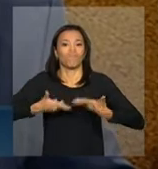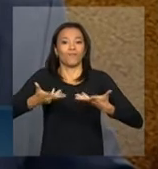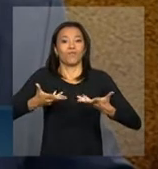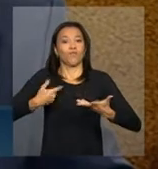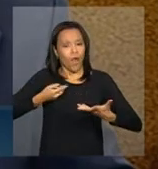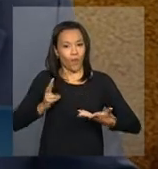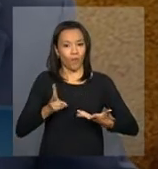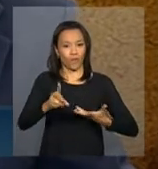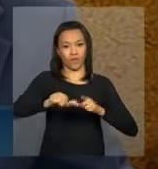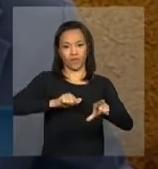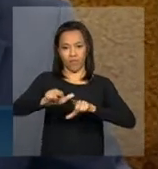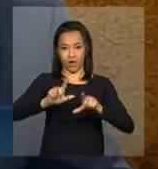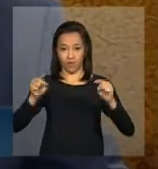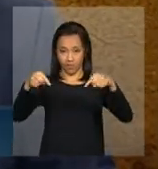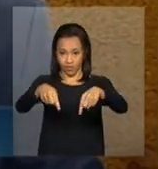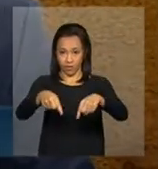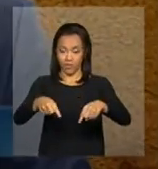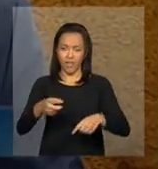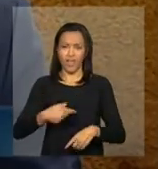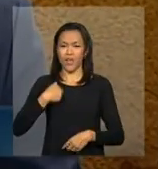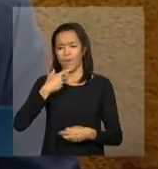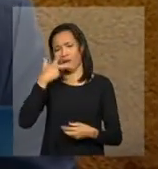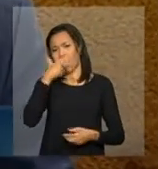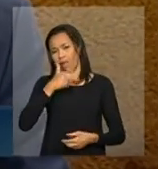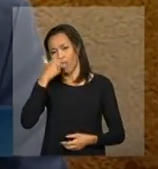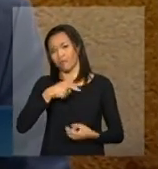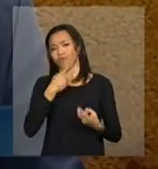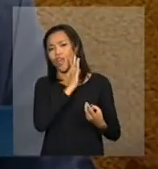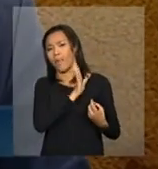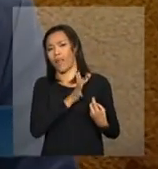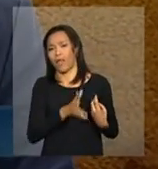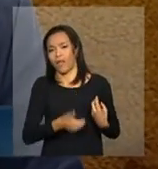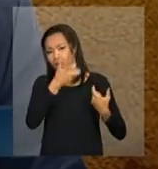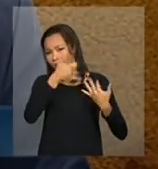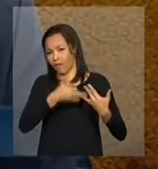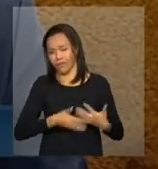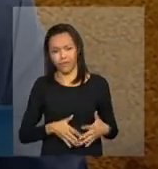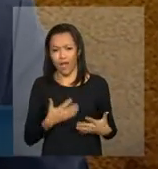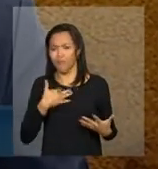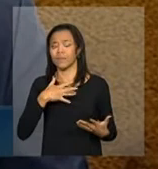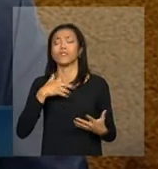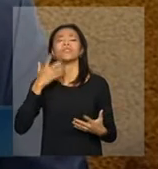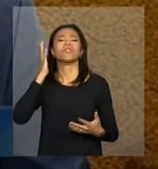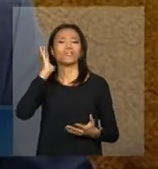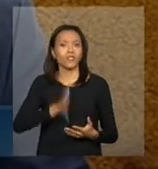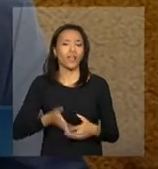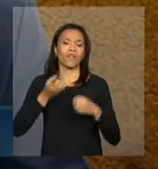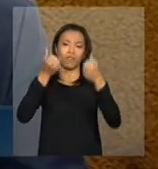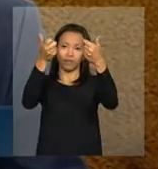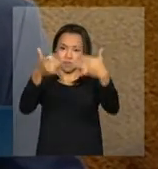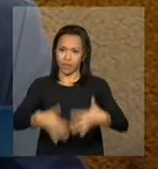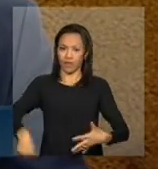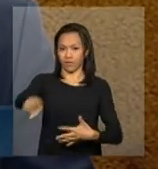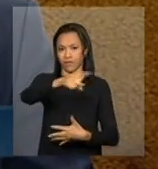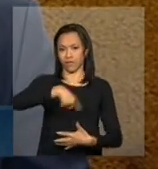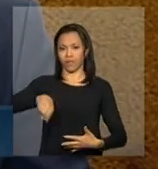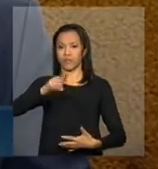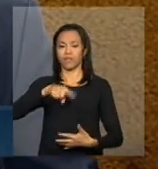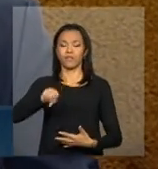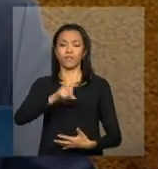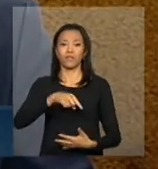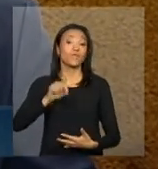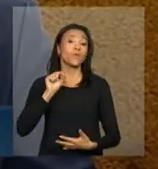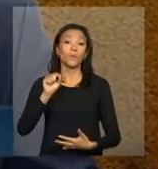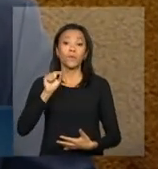nesse sentido. Não vou repetir nada do que Pedro falou, acho que já temos bem contextualizados em que ponto